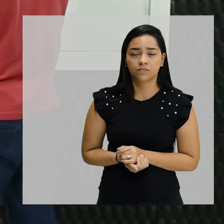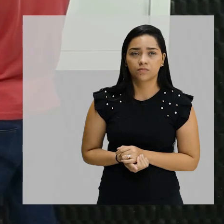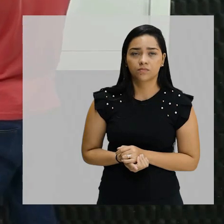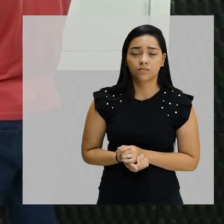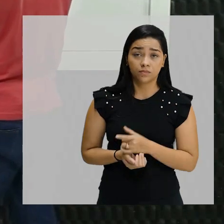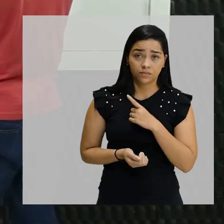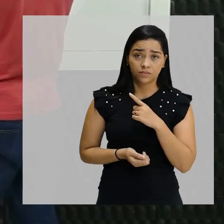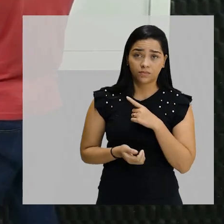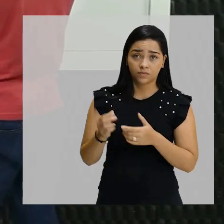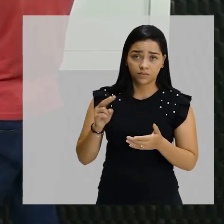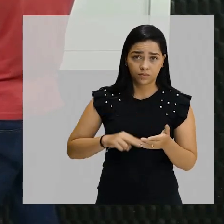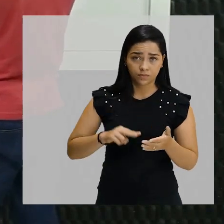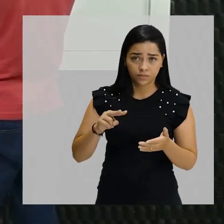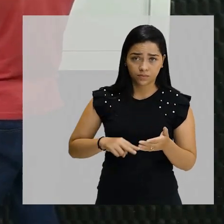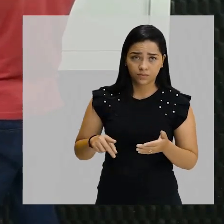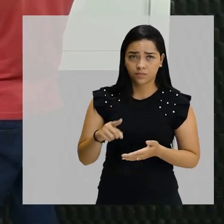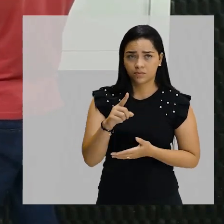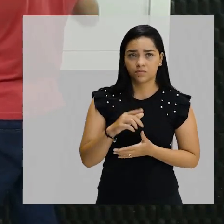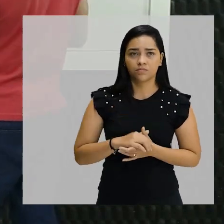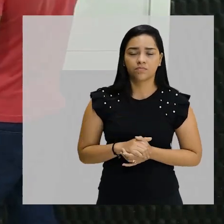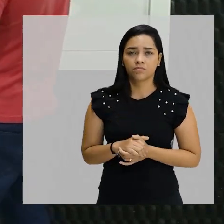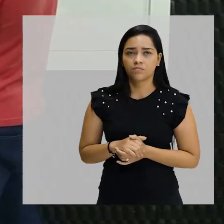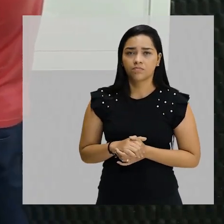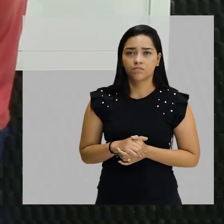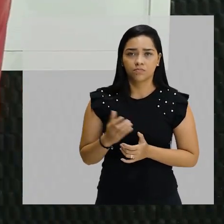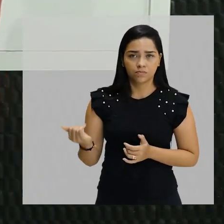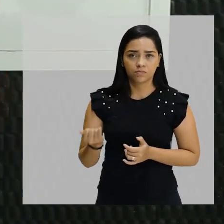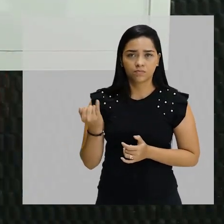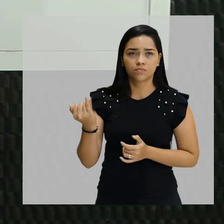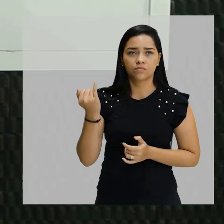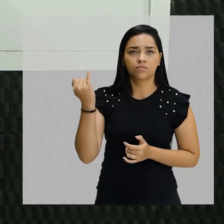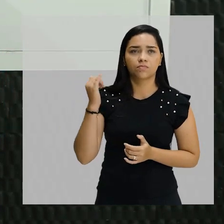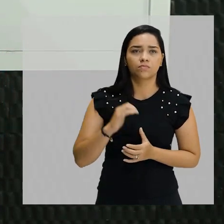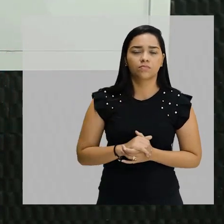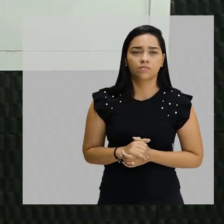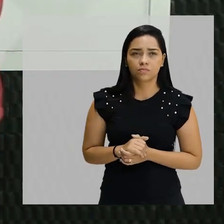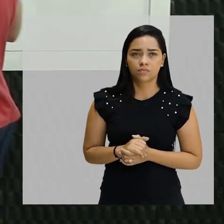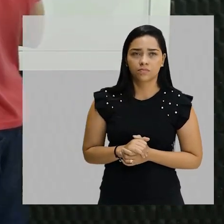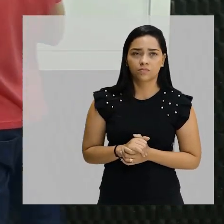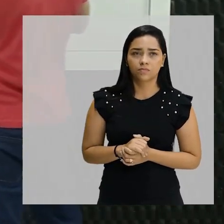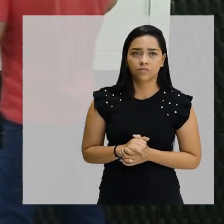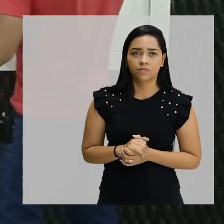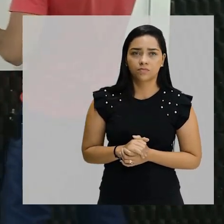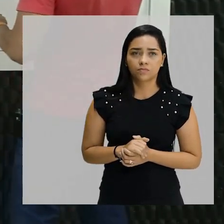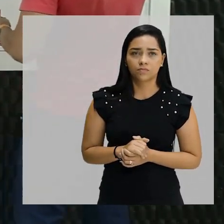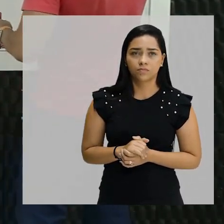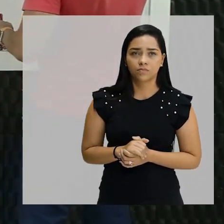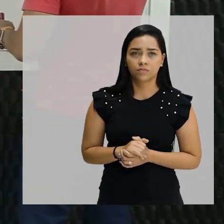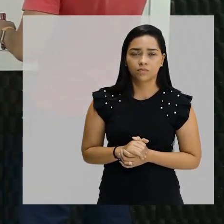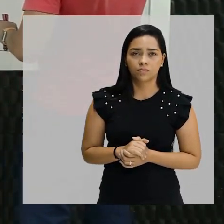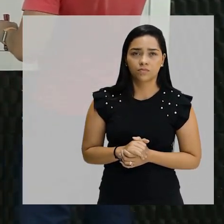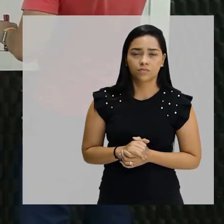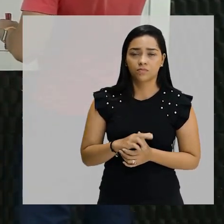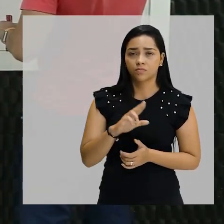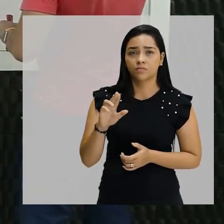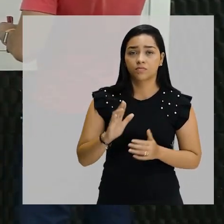aqui ó são obras importantes numa linha racionalista e isso aqui se refere ao autor